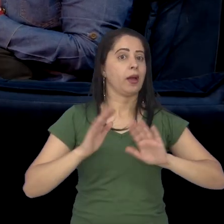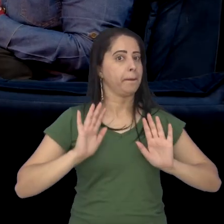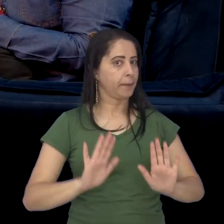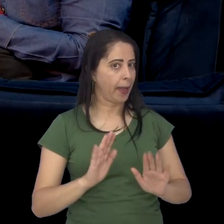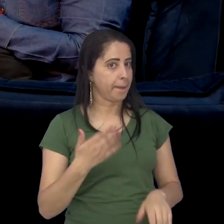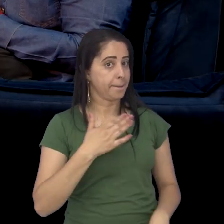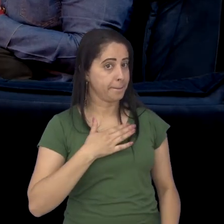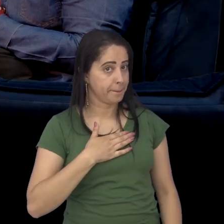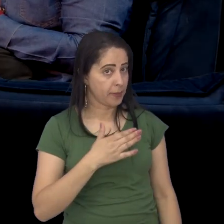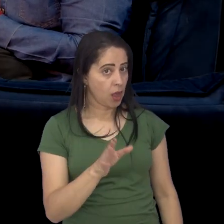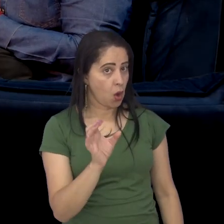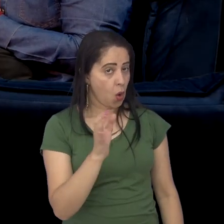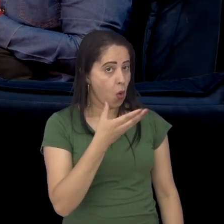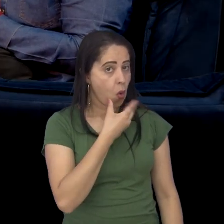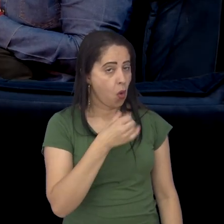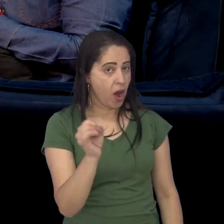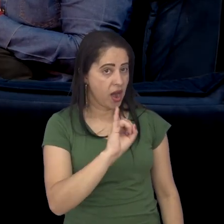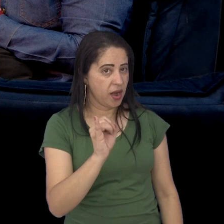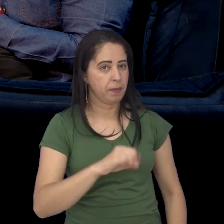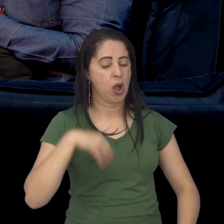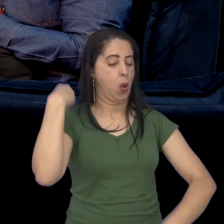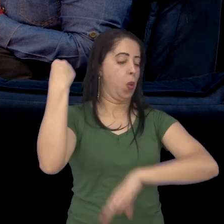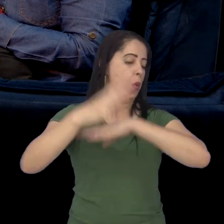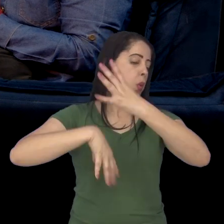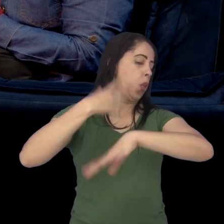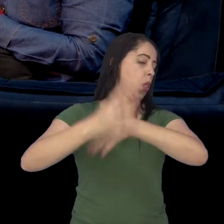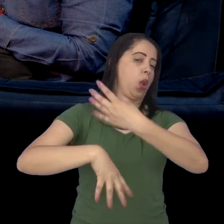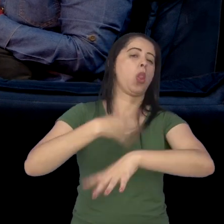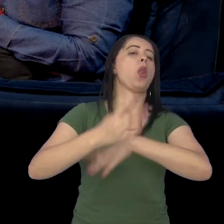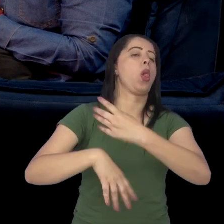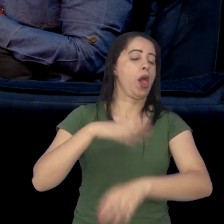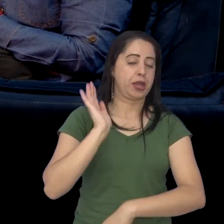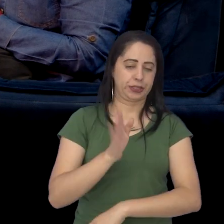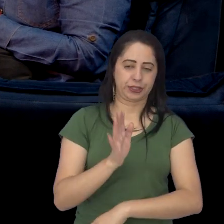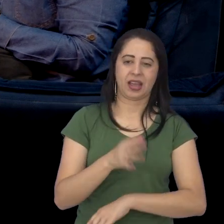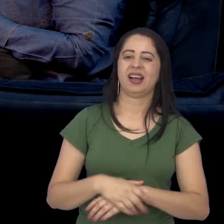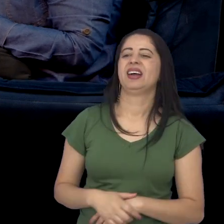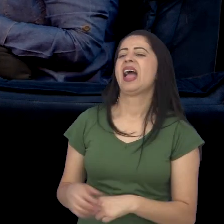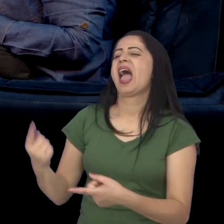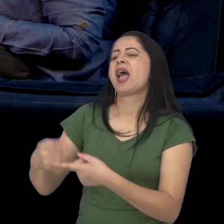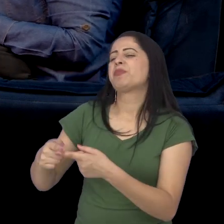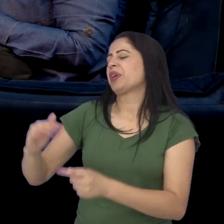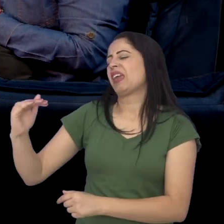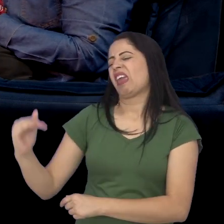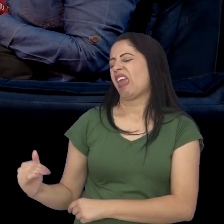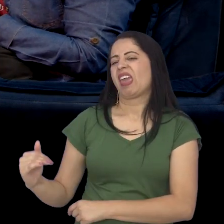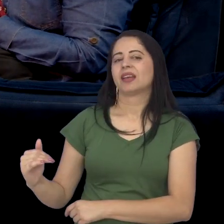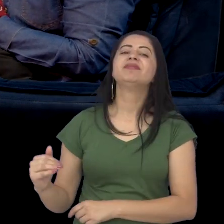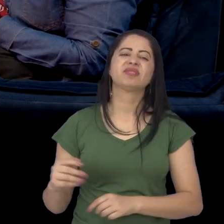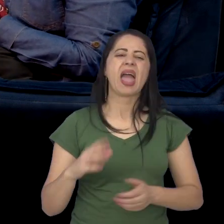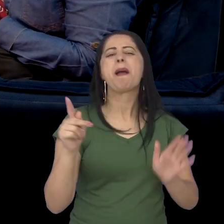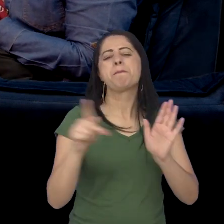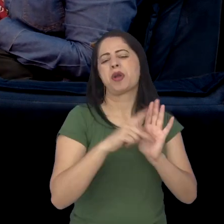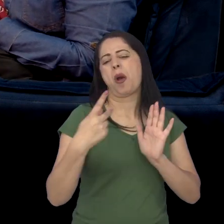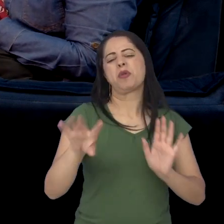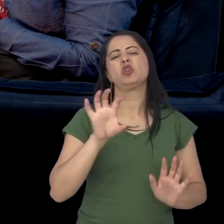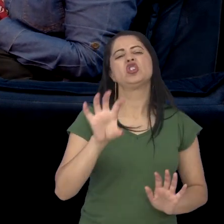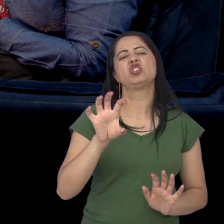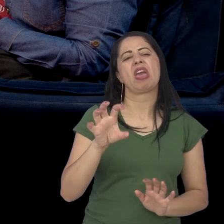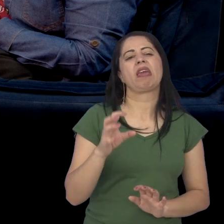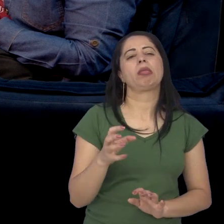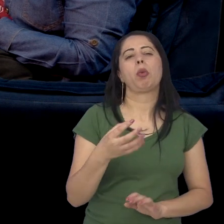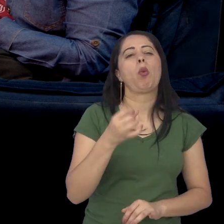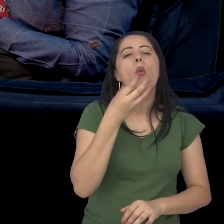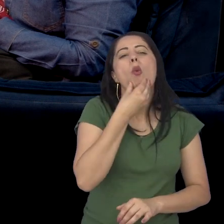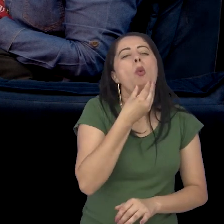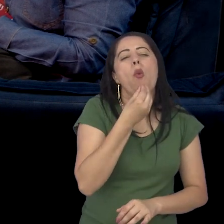de trabalho. O meu irmão já foi arteiro, já foi bagunceiro. Acho que é coisa de caçula? É coisa mais, acho que de menino, né? Diferente. Mas